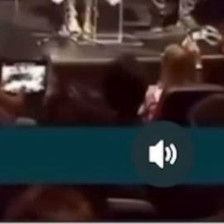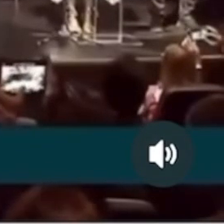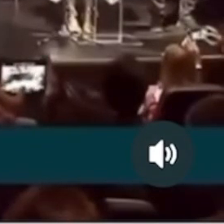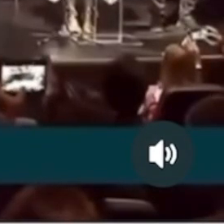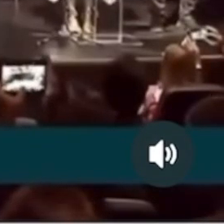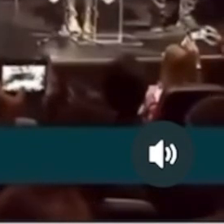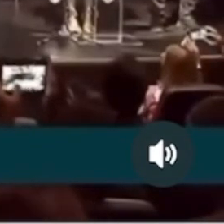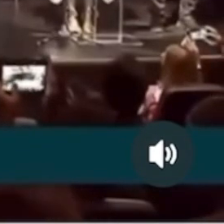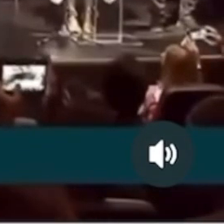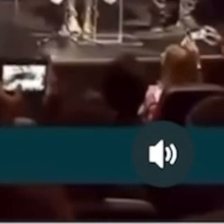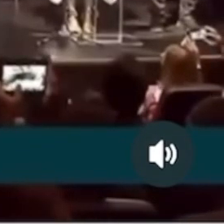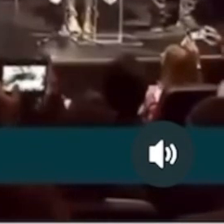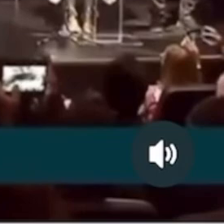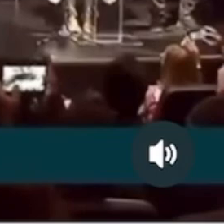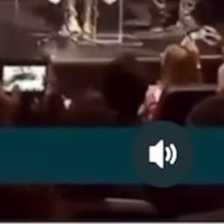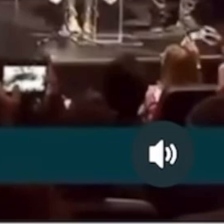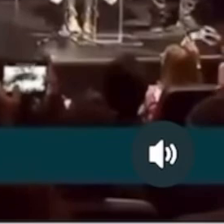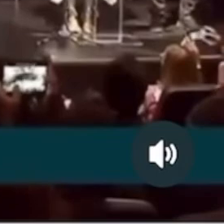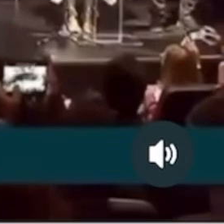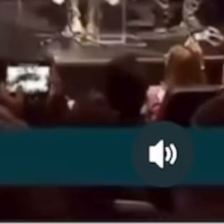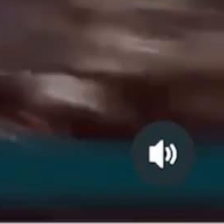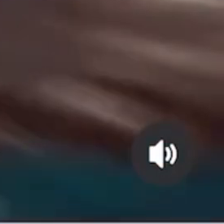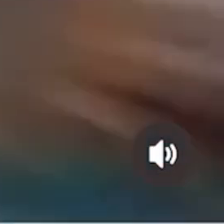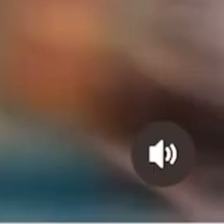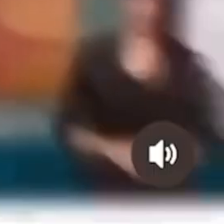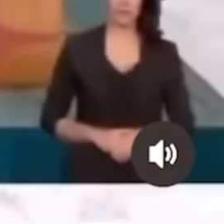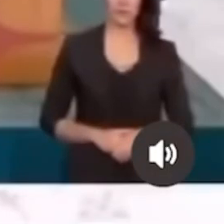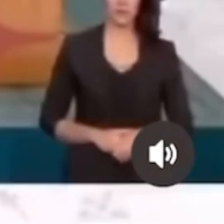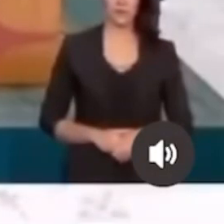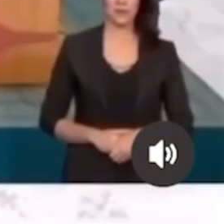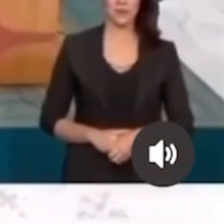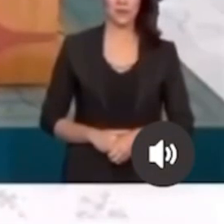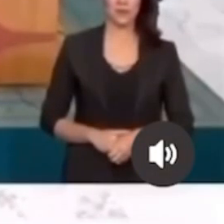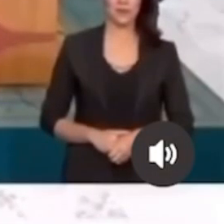todes para, em posição de respeito, ouvir a execução do hino.